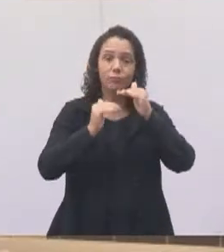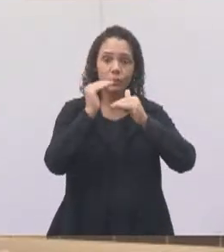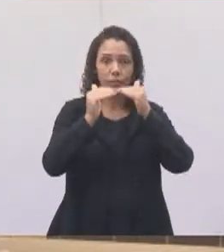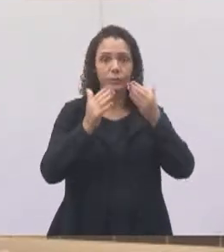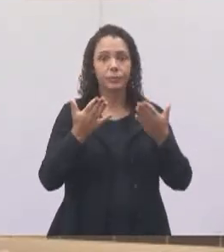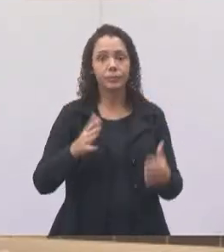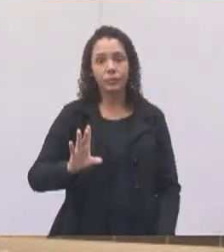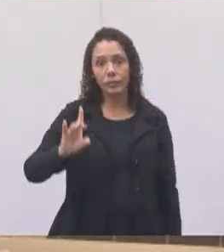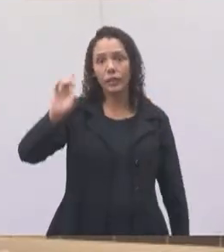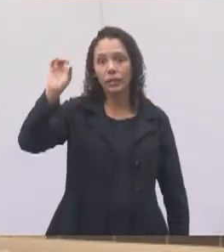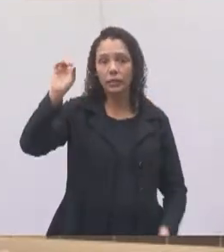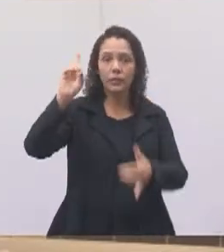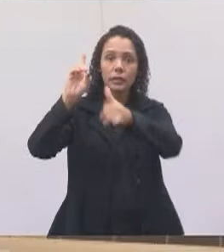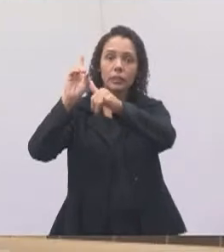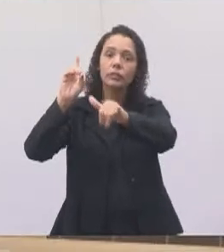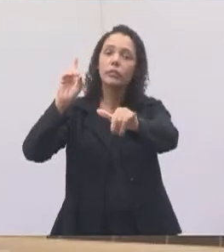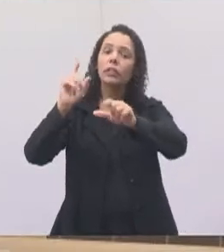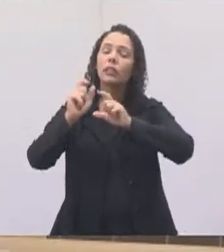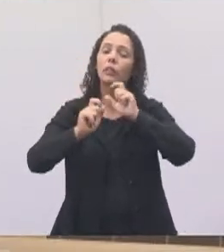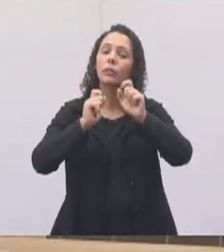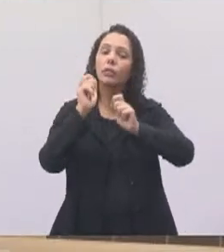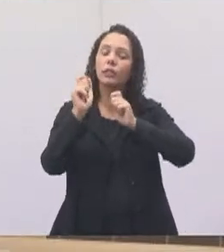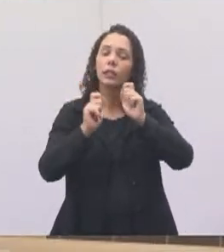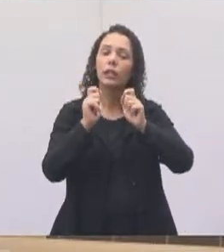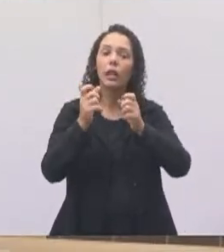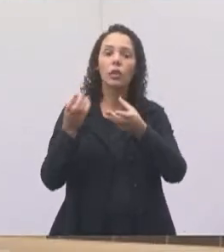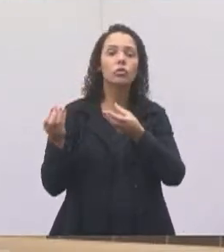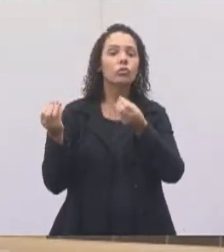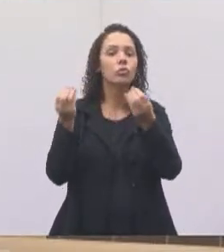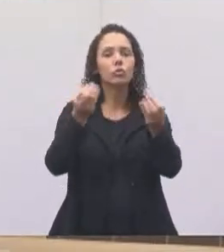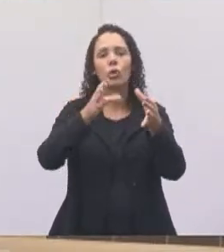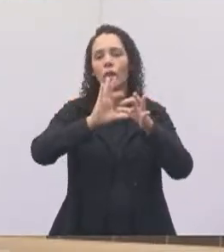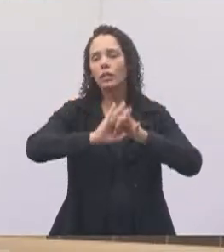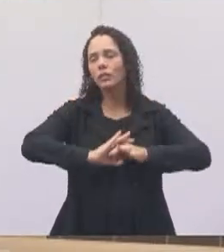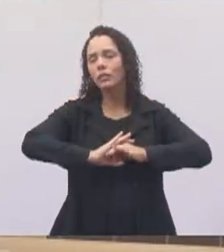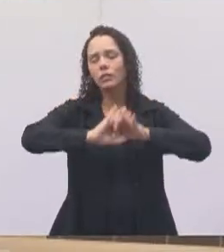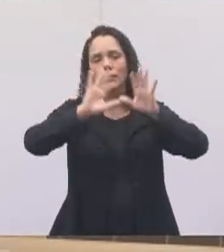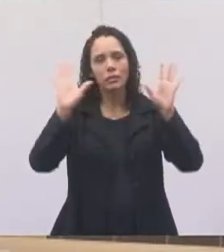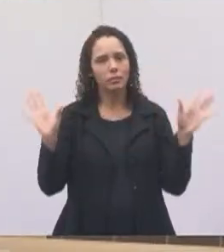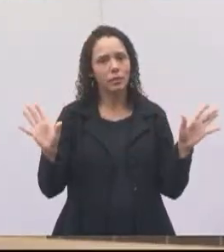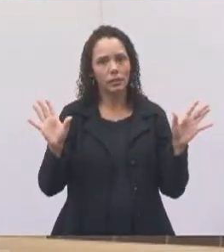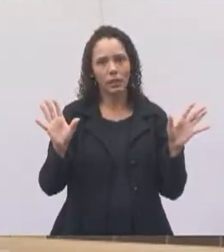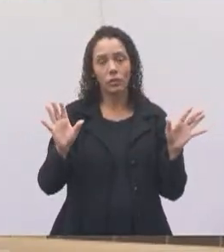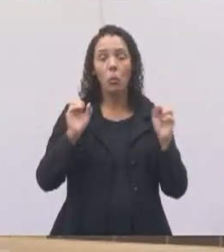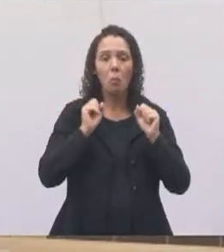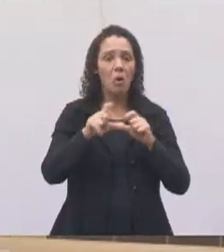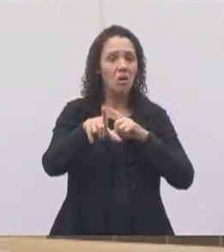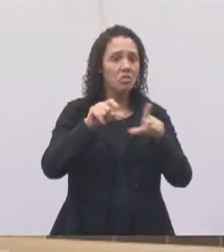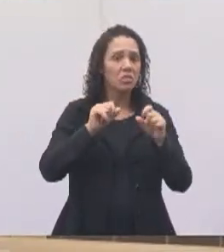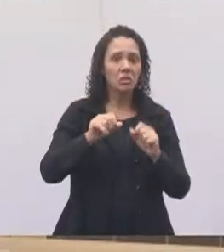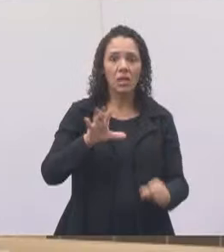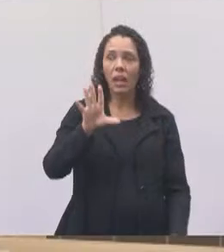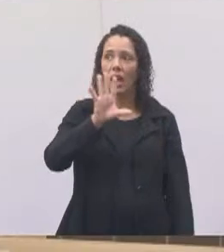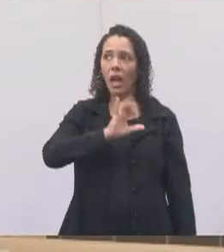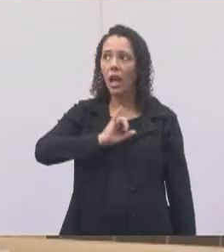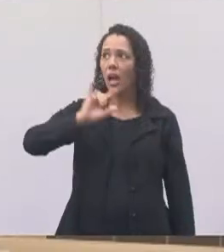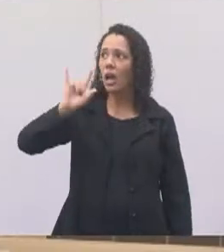Deus fala assim para a gente, né? Te dou total liberdade, até você não me amar. Deus fala